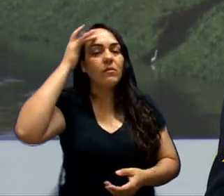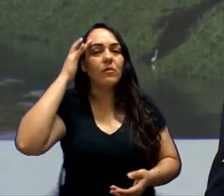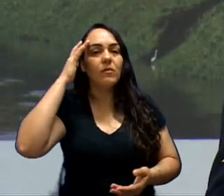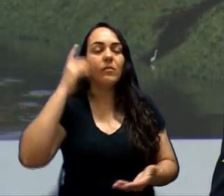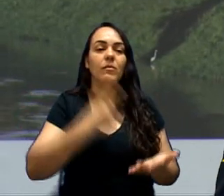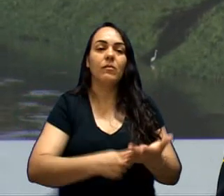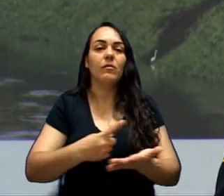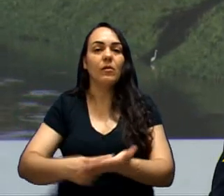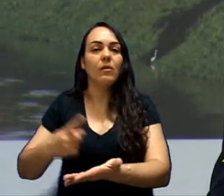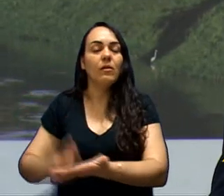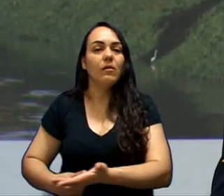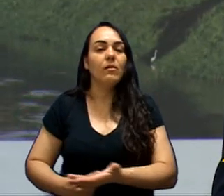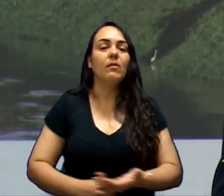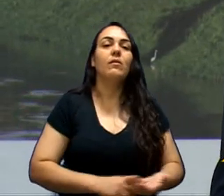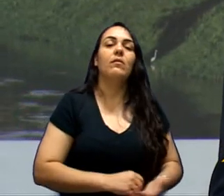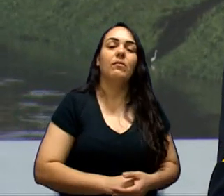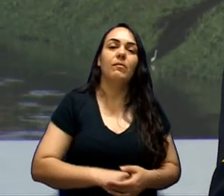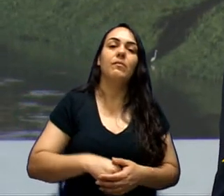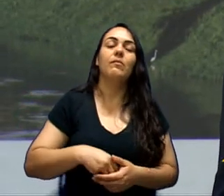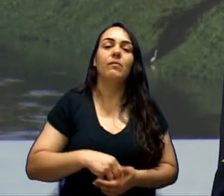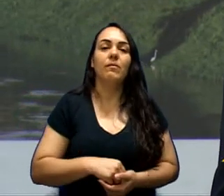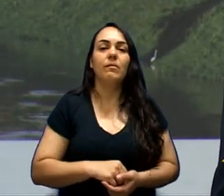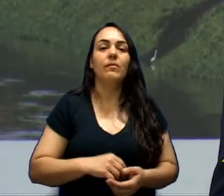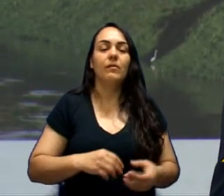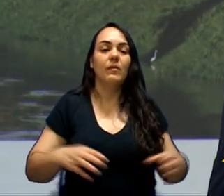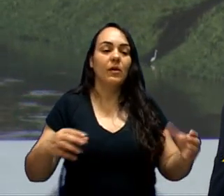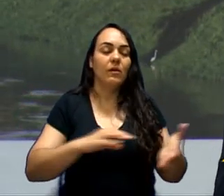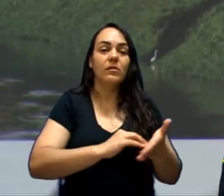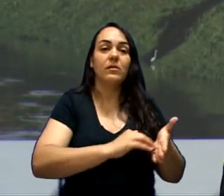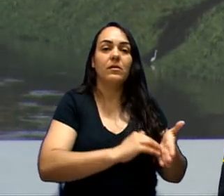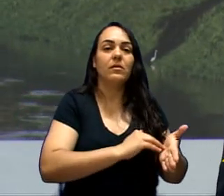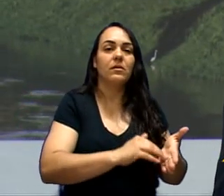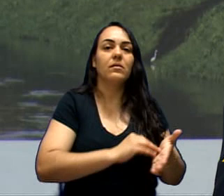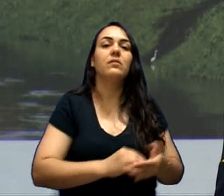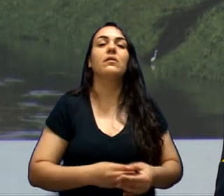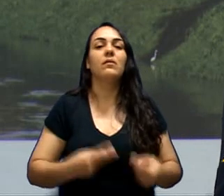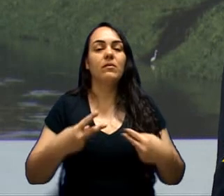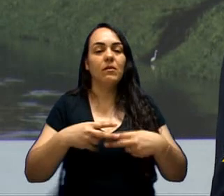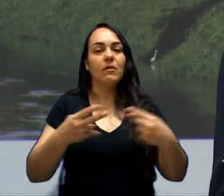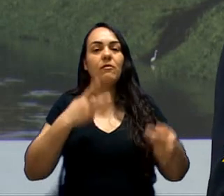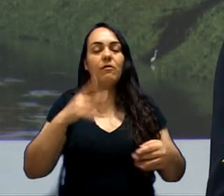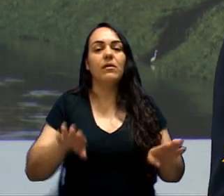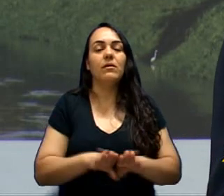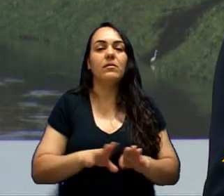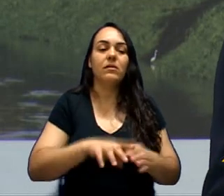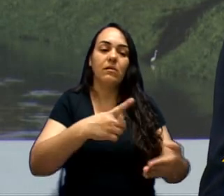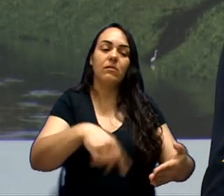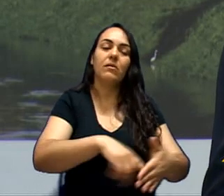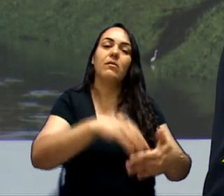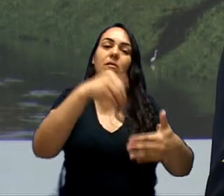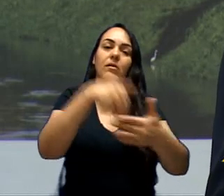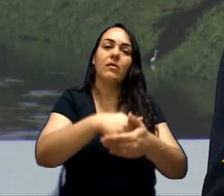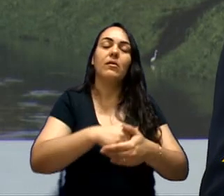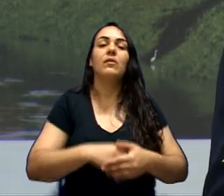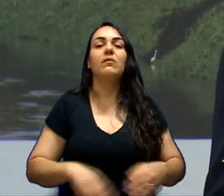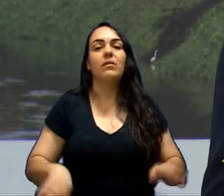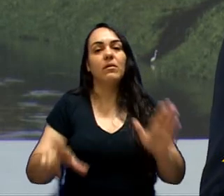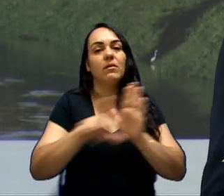Regalado, Márcio Rogério Dias, Roberta Guimarães Pereira, que tem o mesmo teor, tá? O assunto é o veto total número